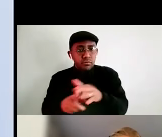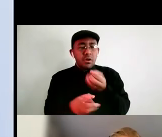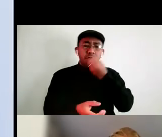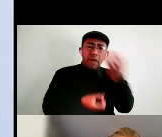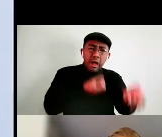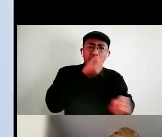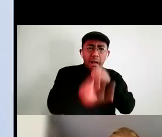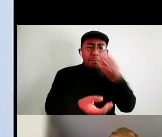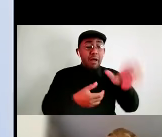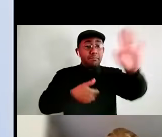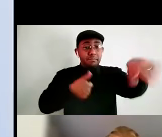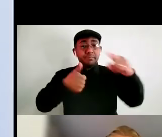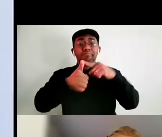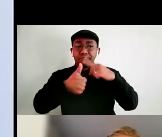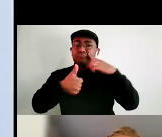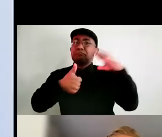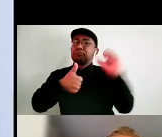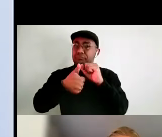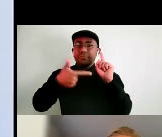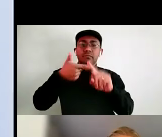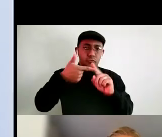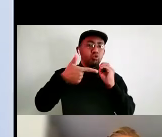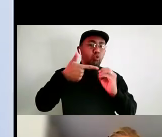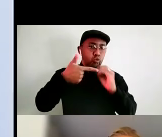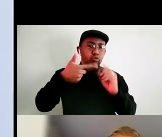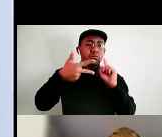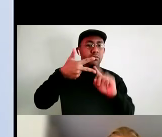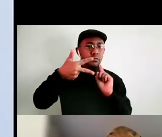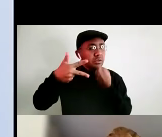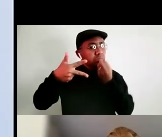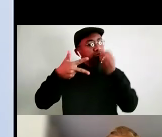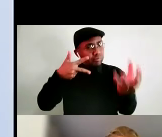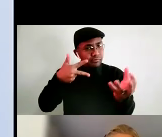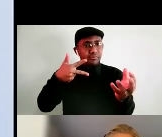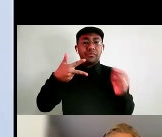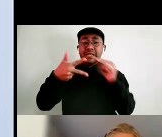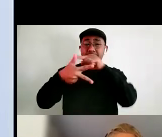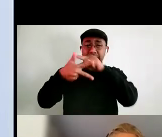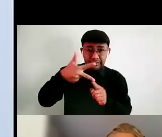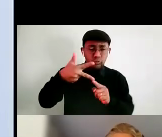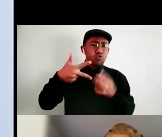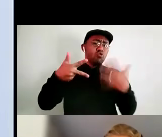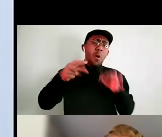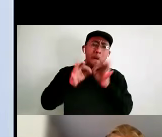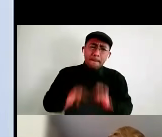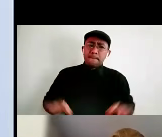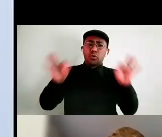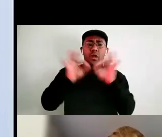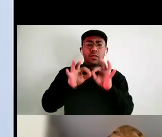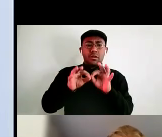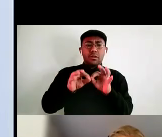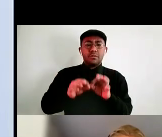adotadas. Queremos explicar por que adotamos essas medidas e quais são essas finalidades. E por que se tomou essas decisões e por que